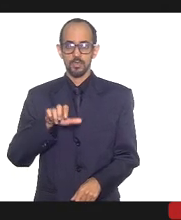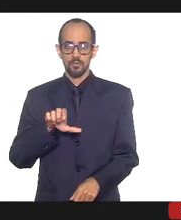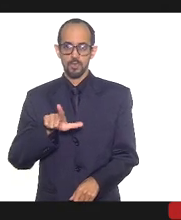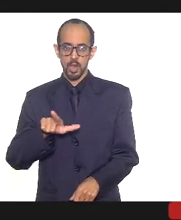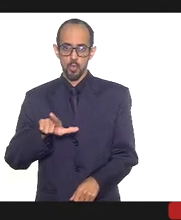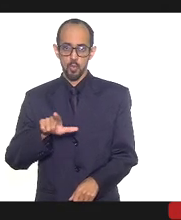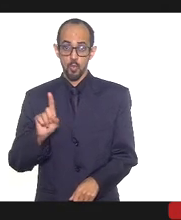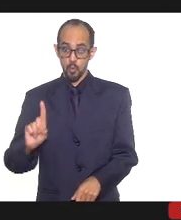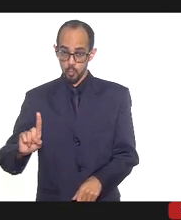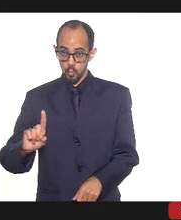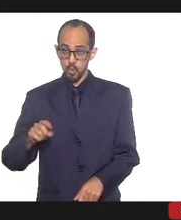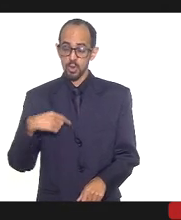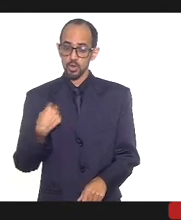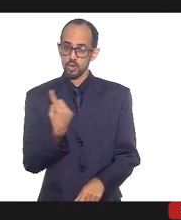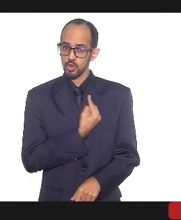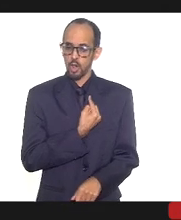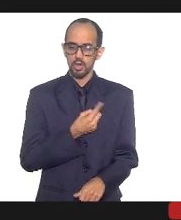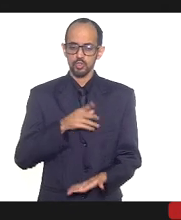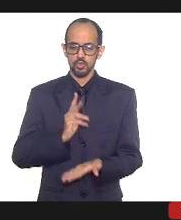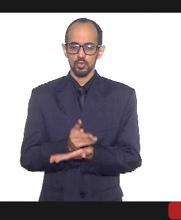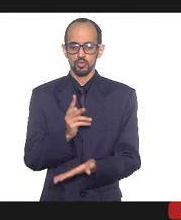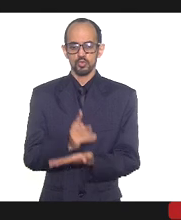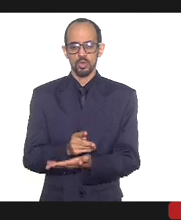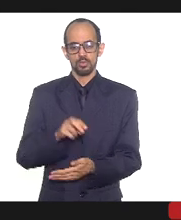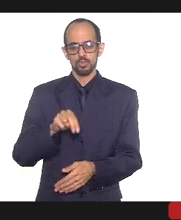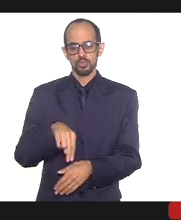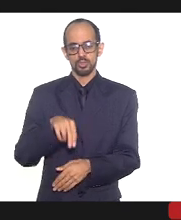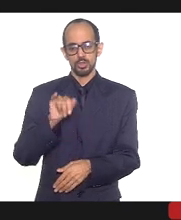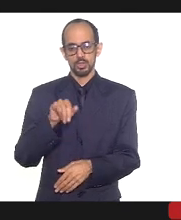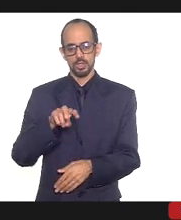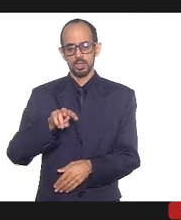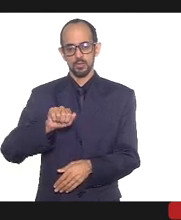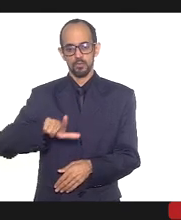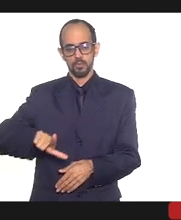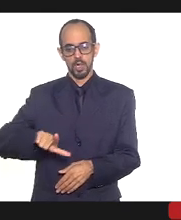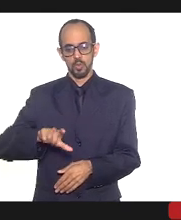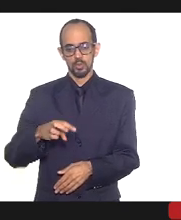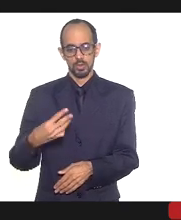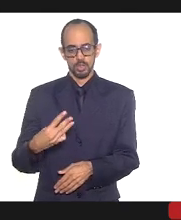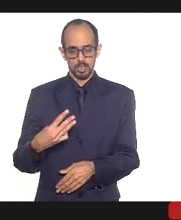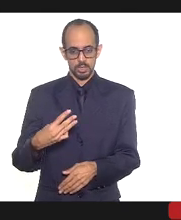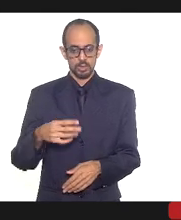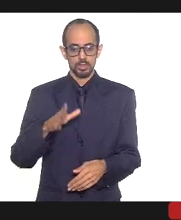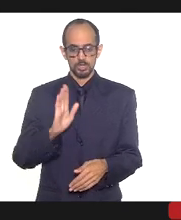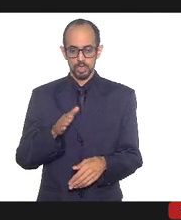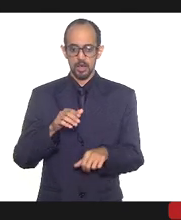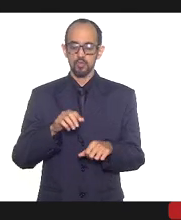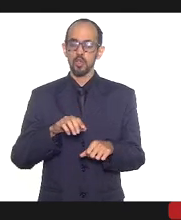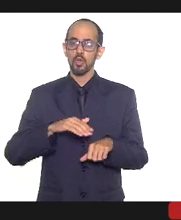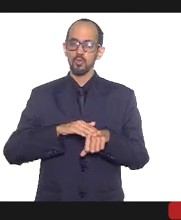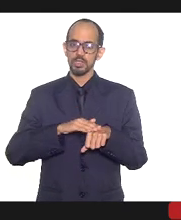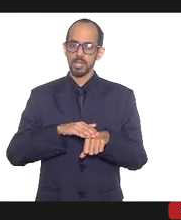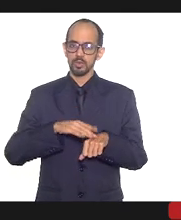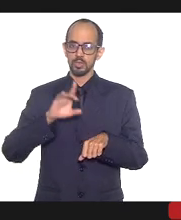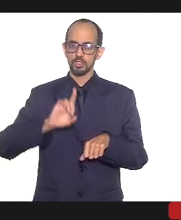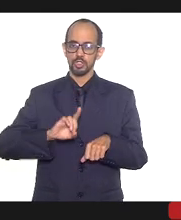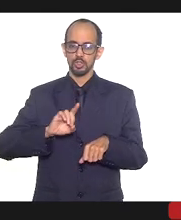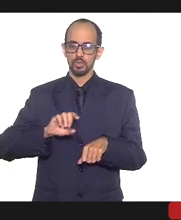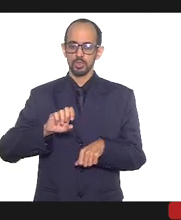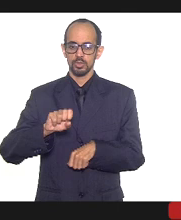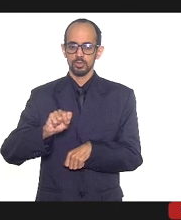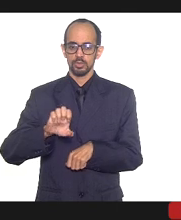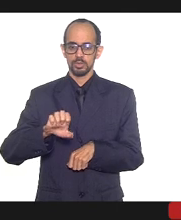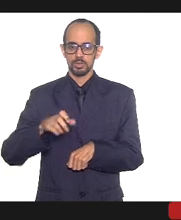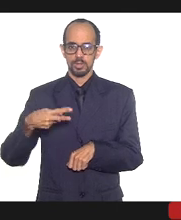3. Então, só para reforçar esse processo, que já foi falado pela diretoria do CEP, e também pela quebra de